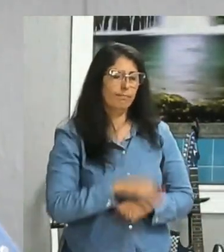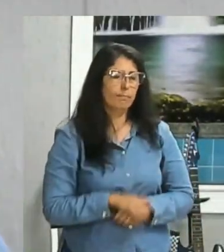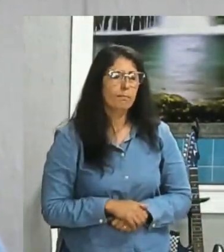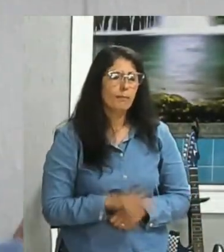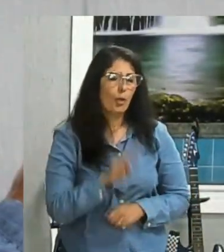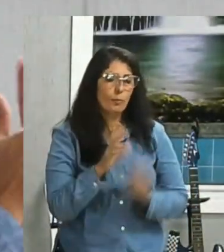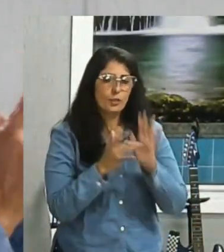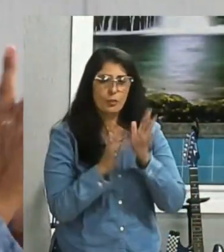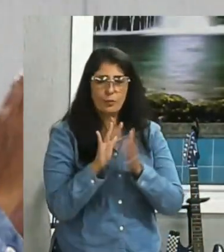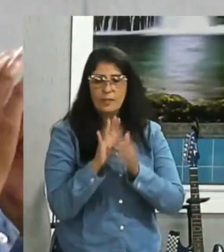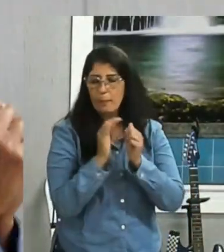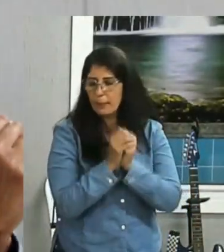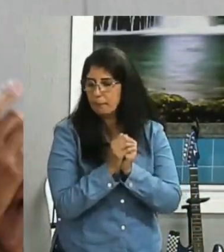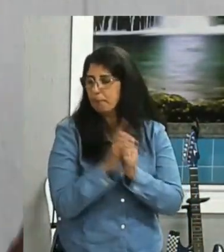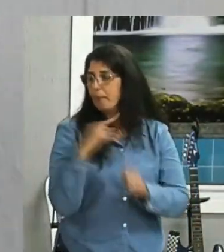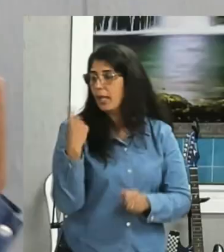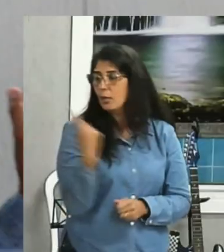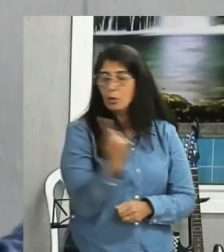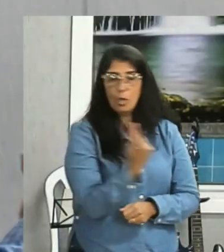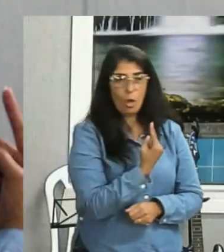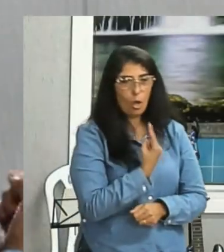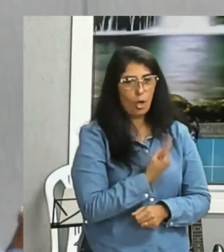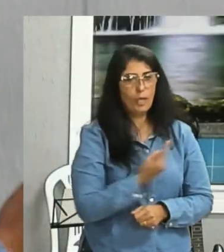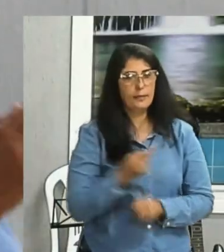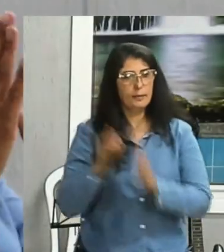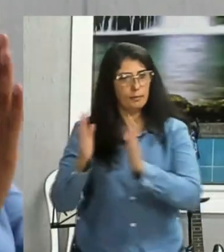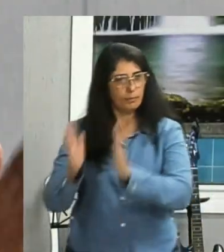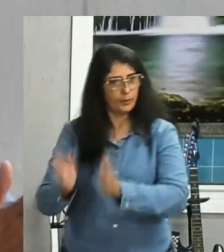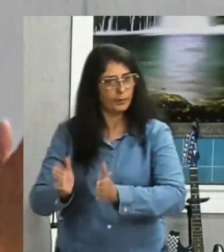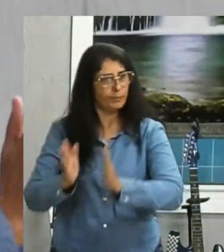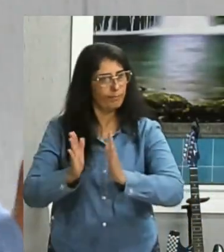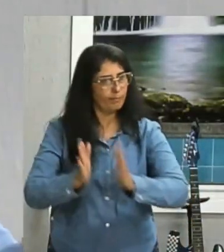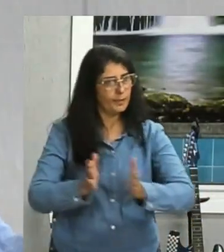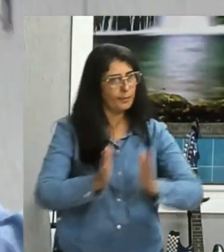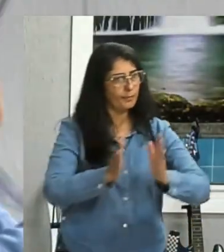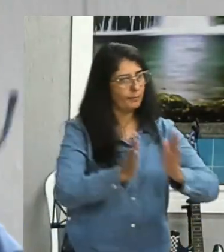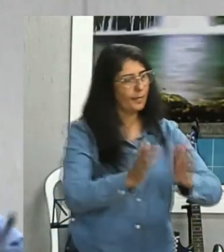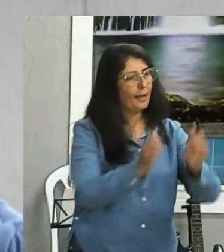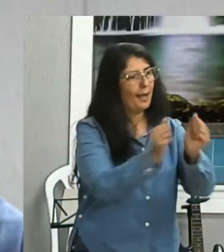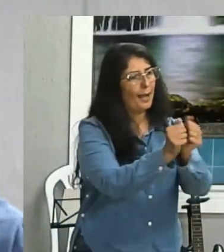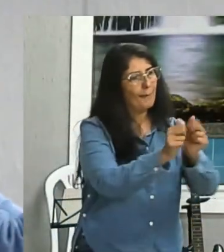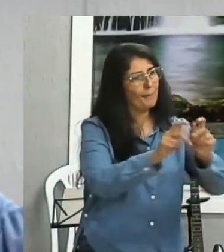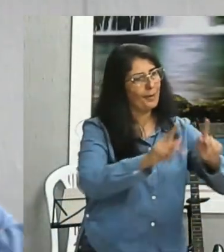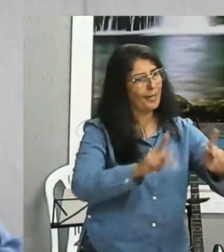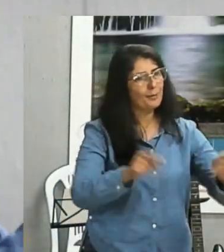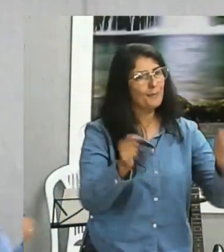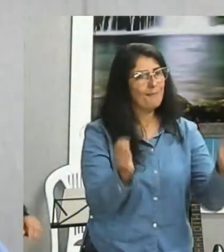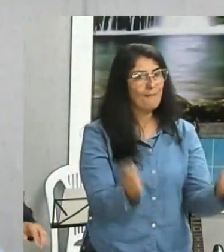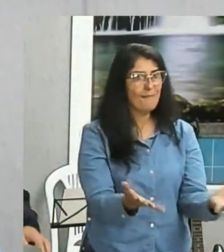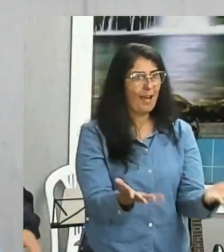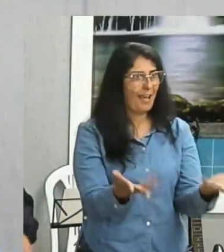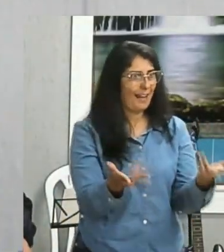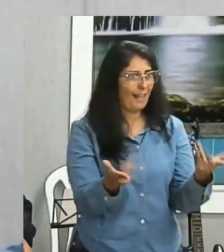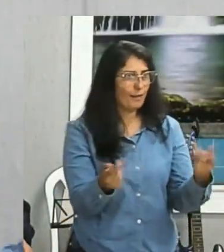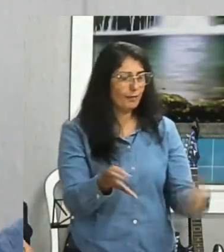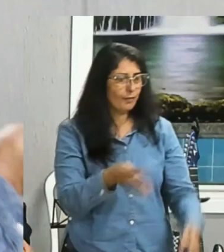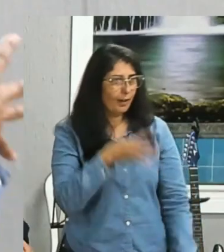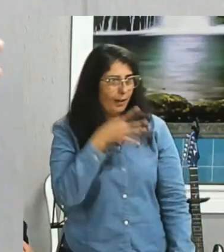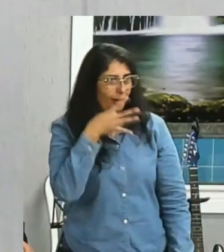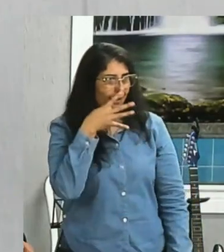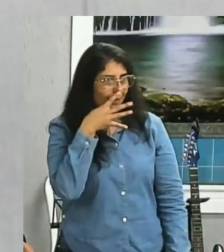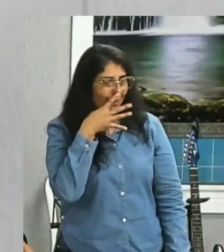Irmão, nós temos caminhado nesse livro maravilhoso, impressionante, que é o livro